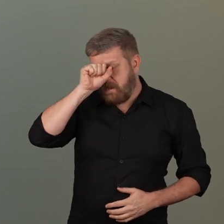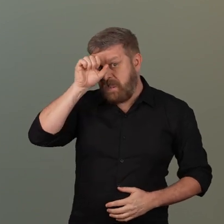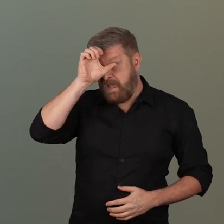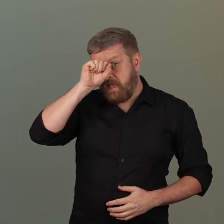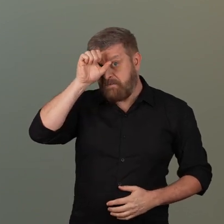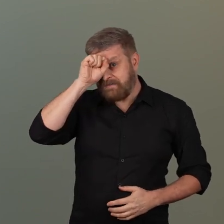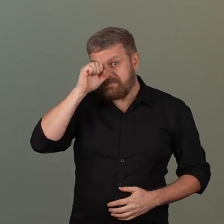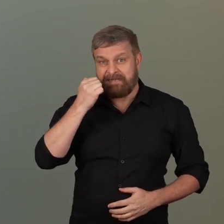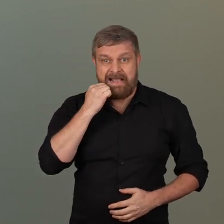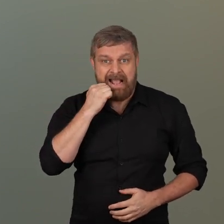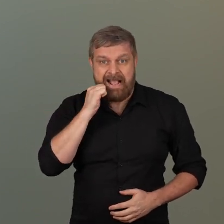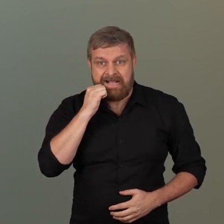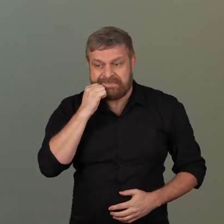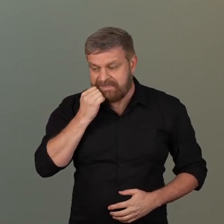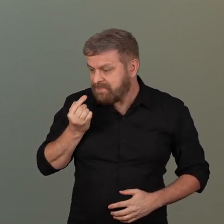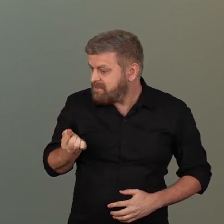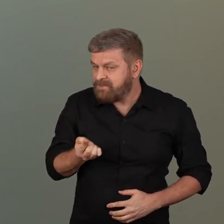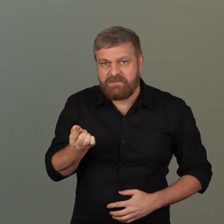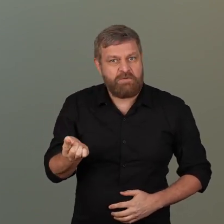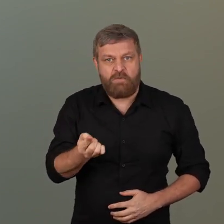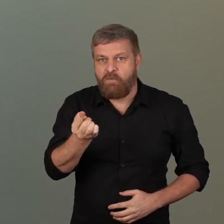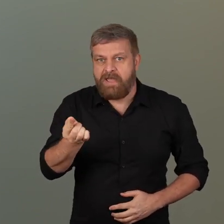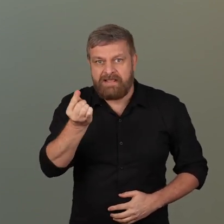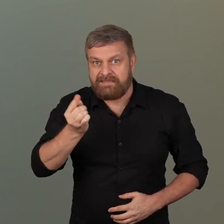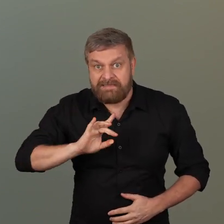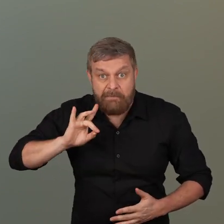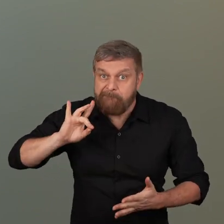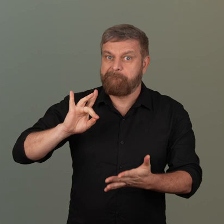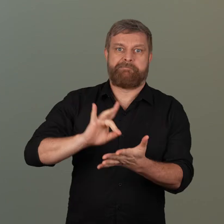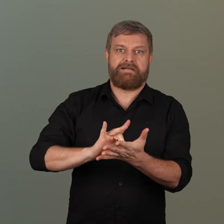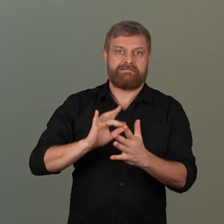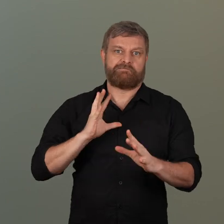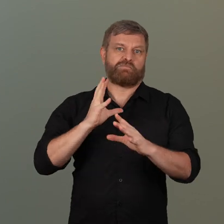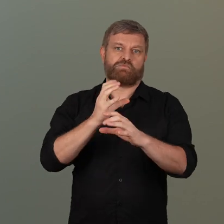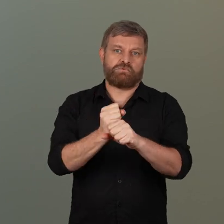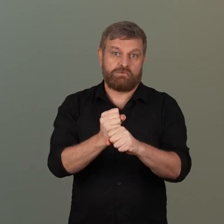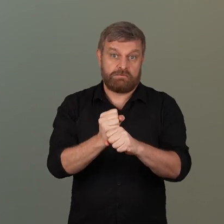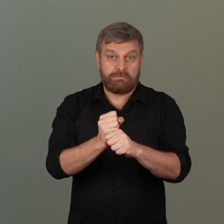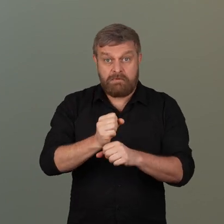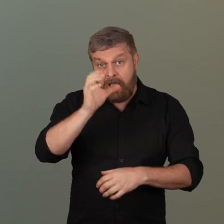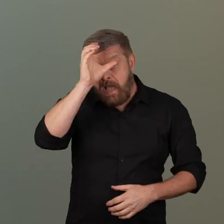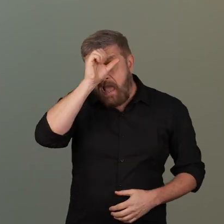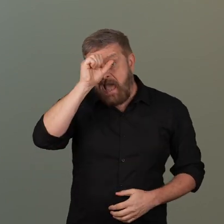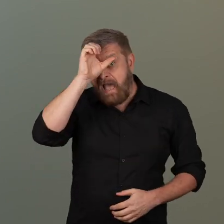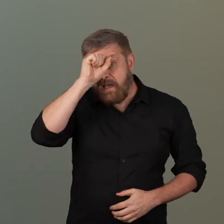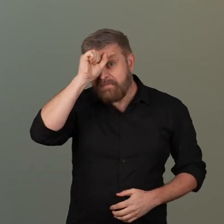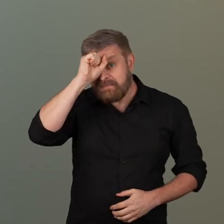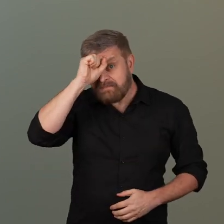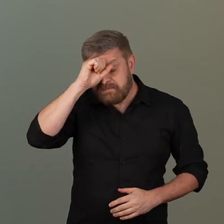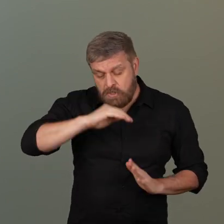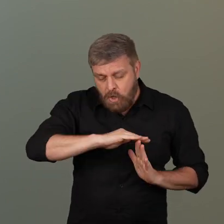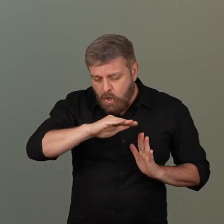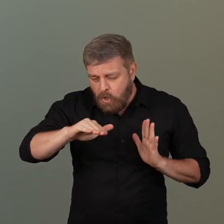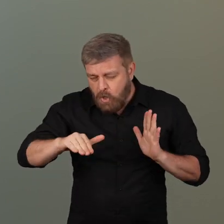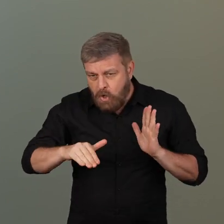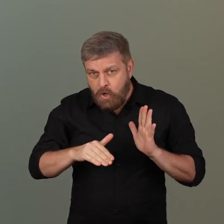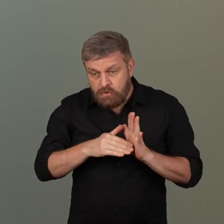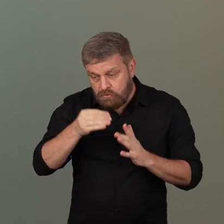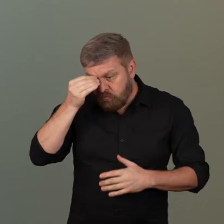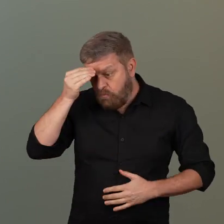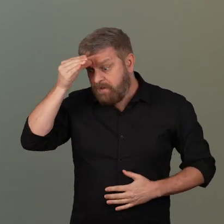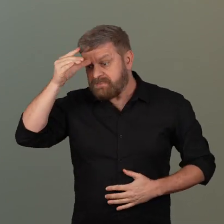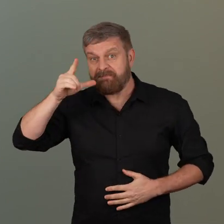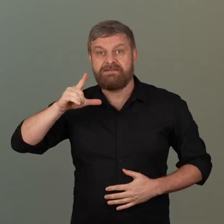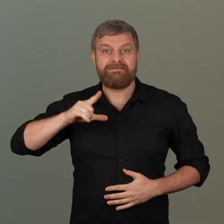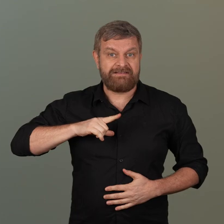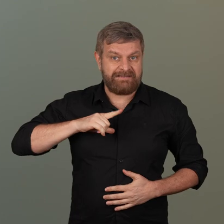que a ciência não é nem eterna e nem absoluta. Que a aprendizagem, que todo conhecimento comporta